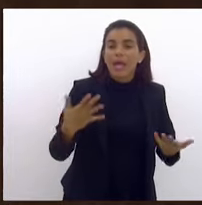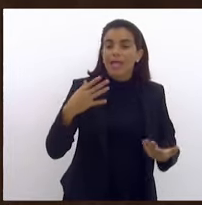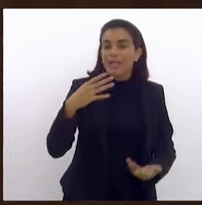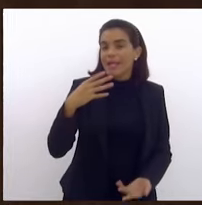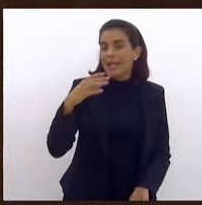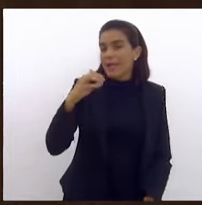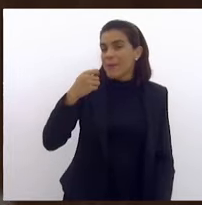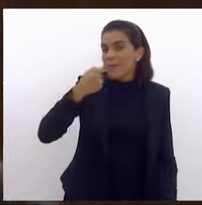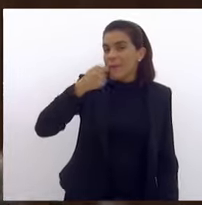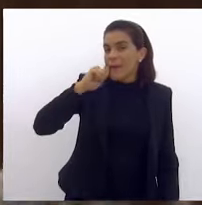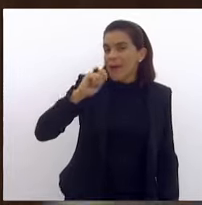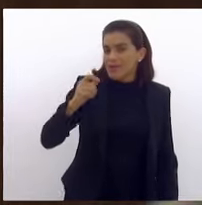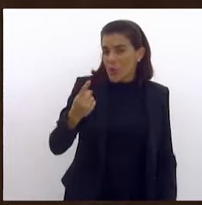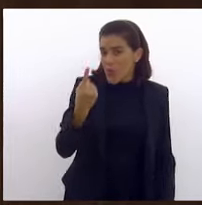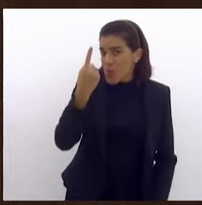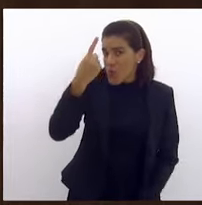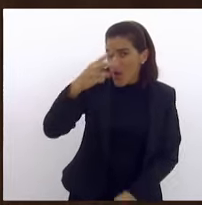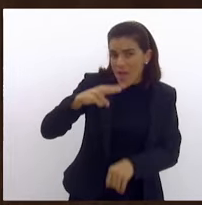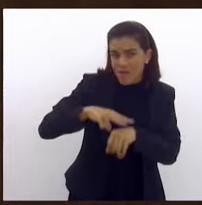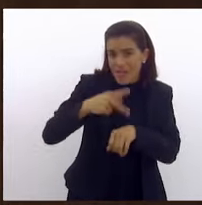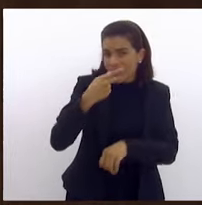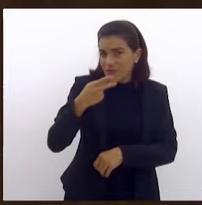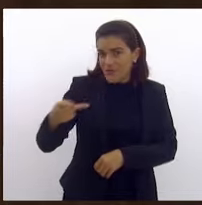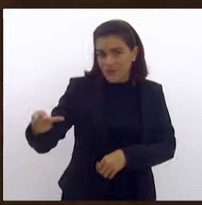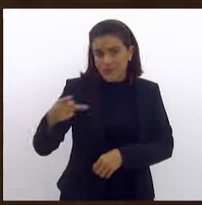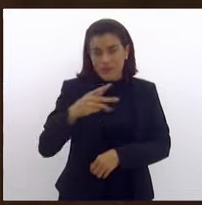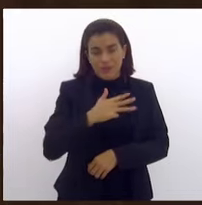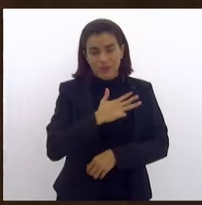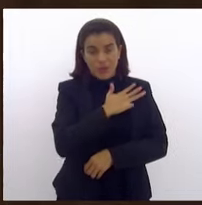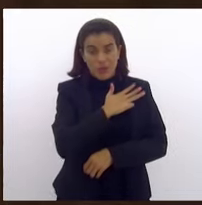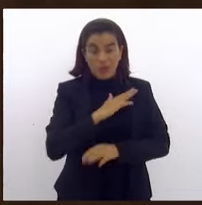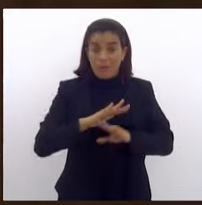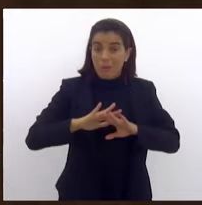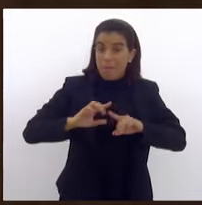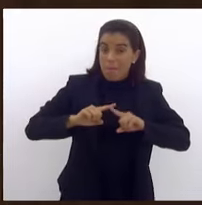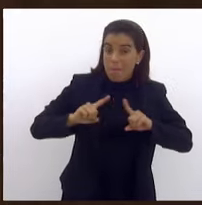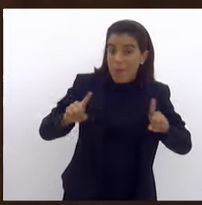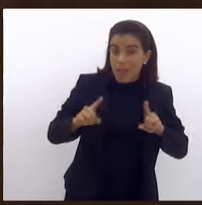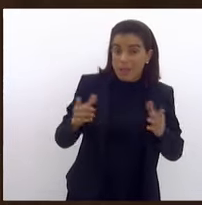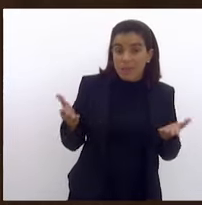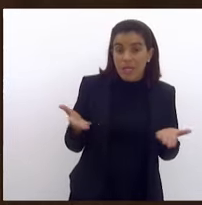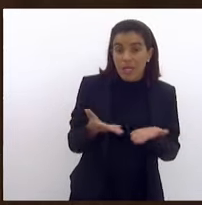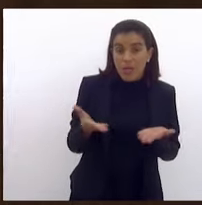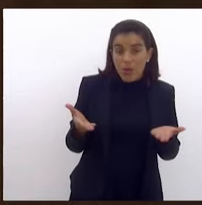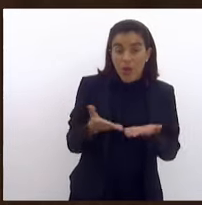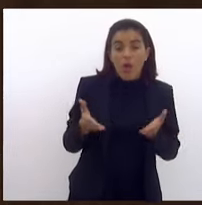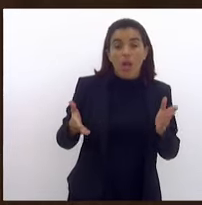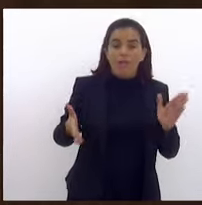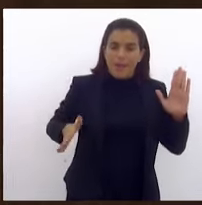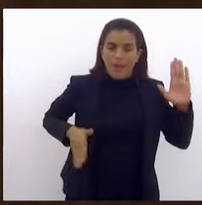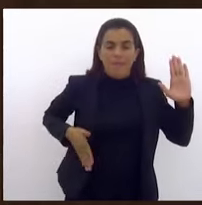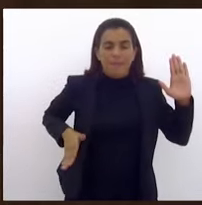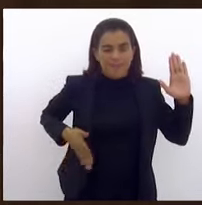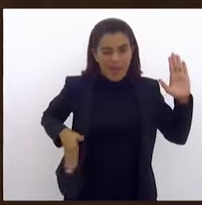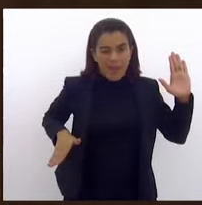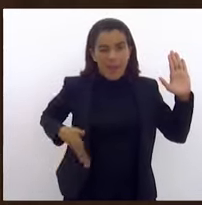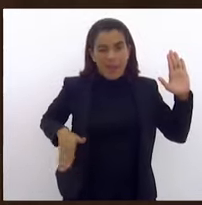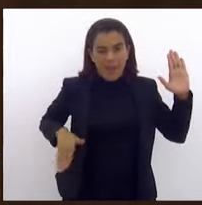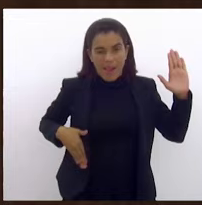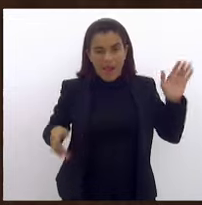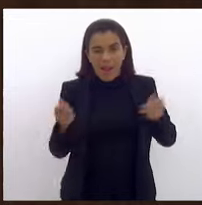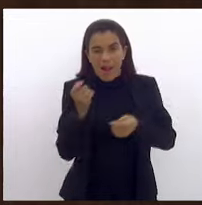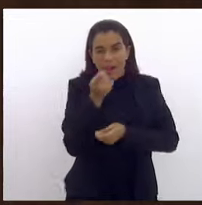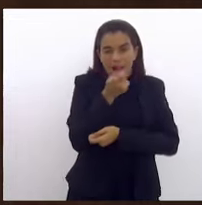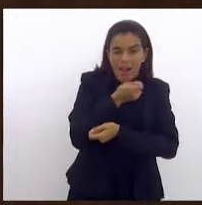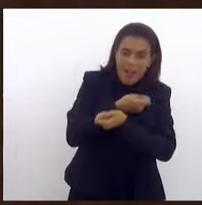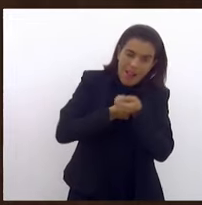Paes? Não foi um dia na cadeia visitar o Lula. Mas agora, malandro que ele é, porque ele gosta de ser, né,